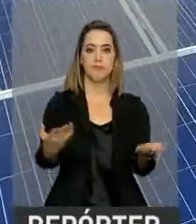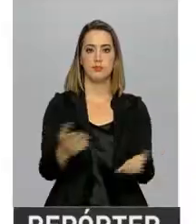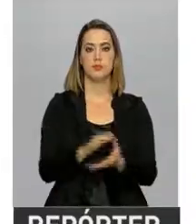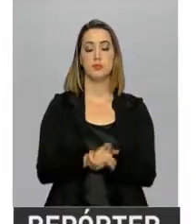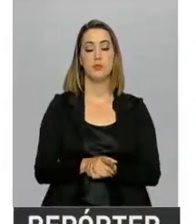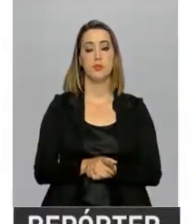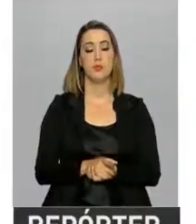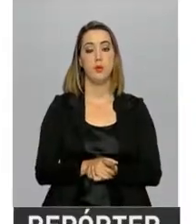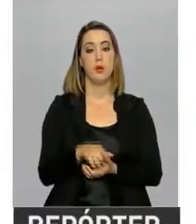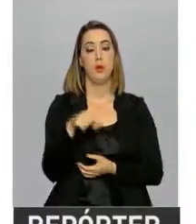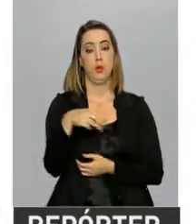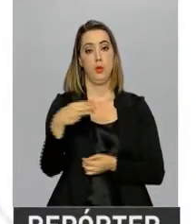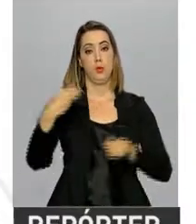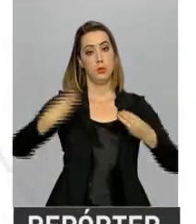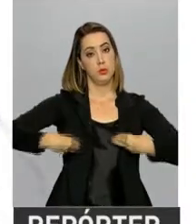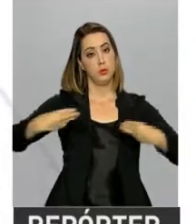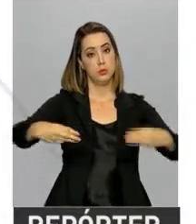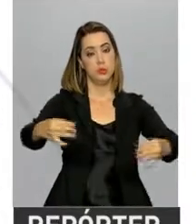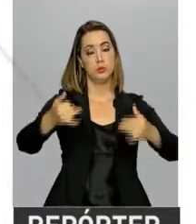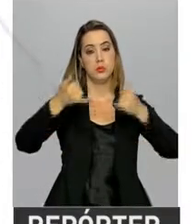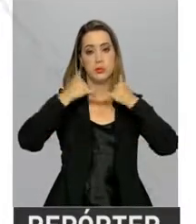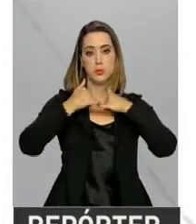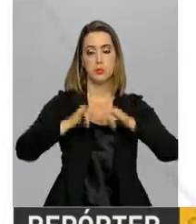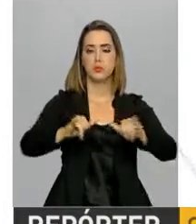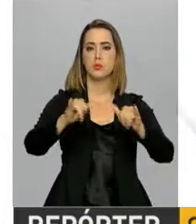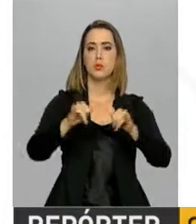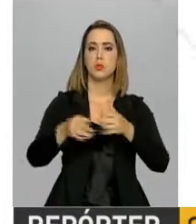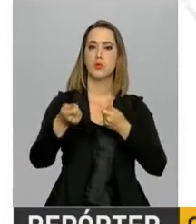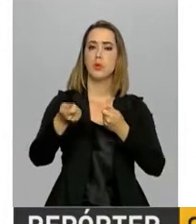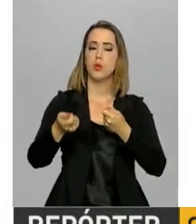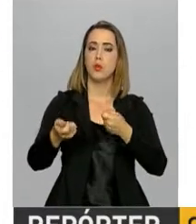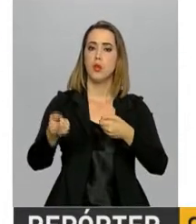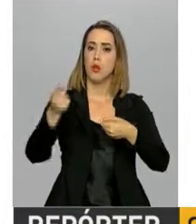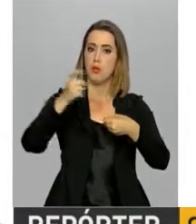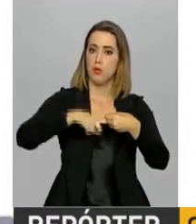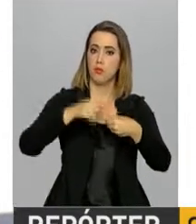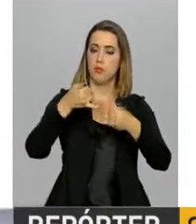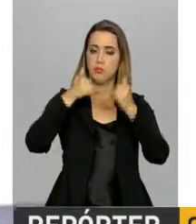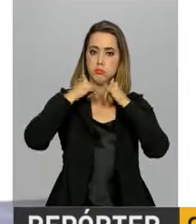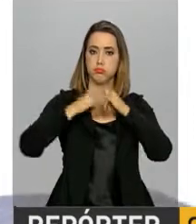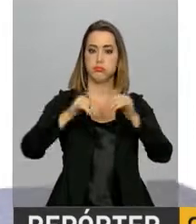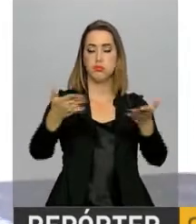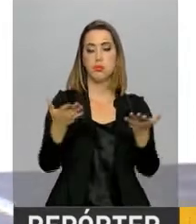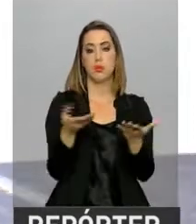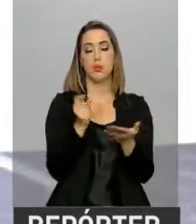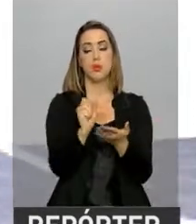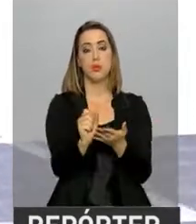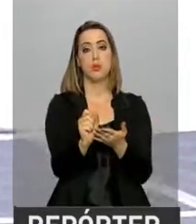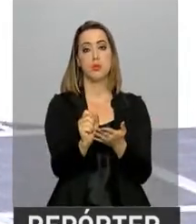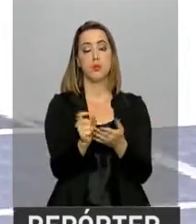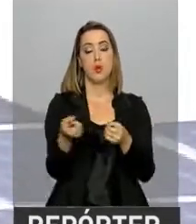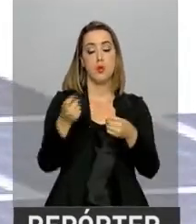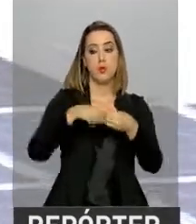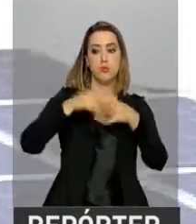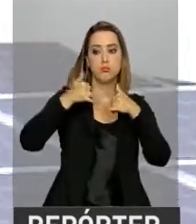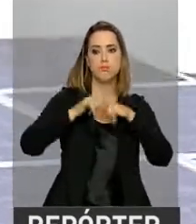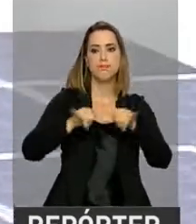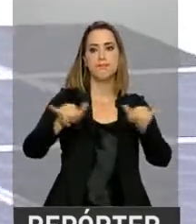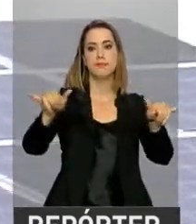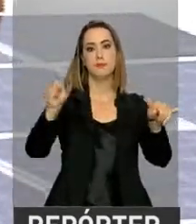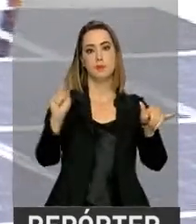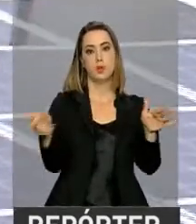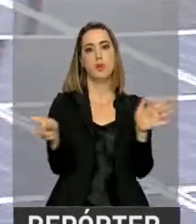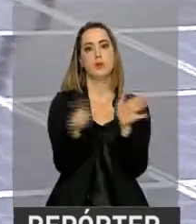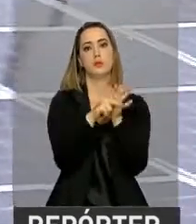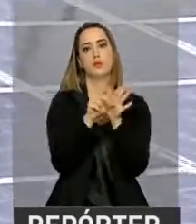ministérios. O ministério vai compensar parte da energia elétrica que consome nome, com geração própria.